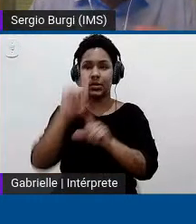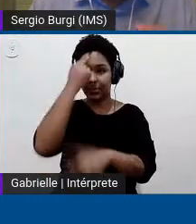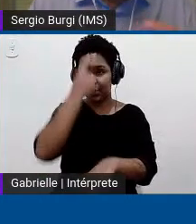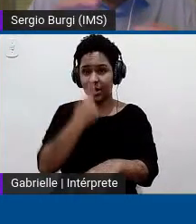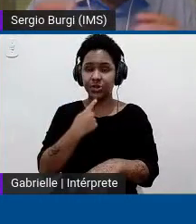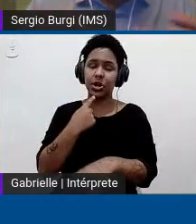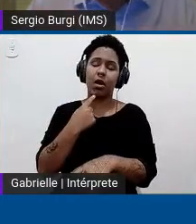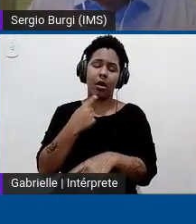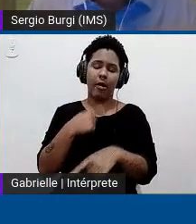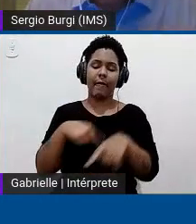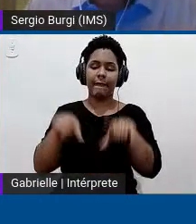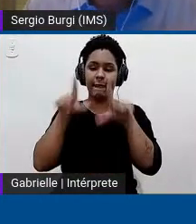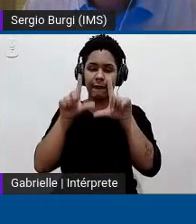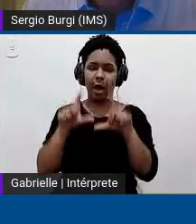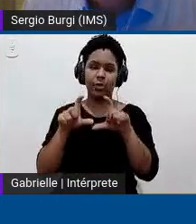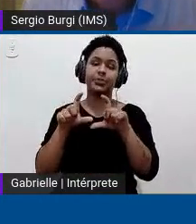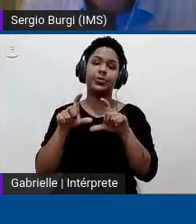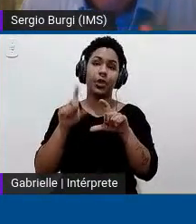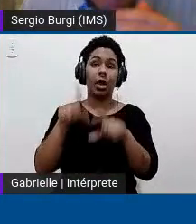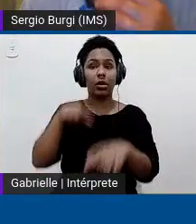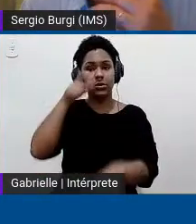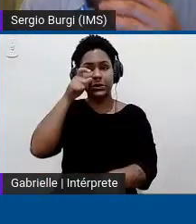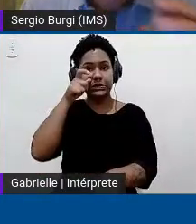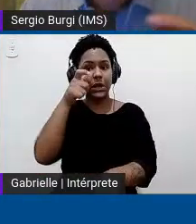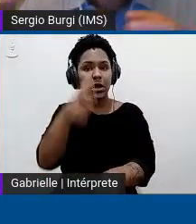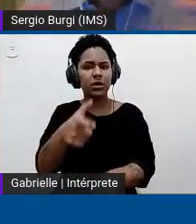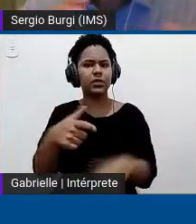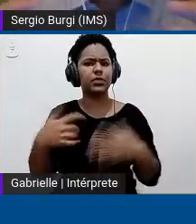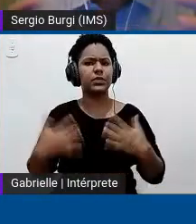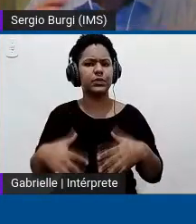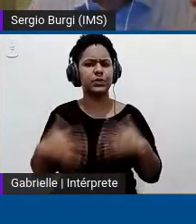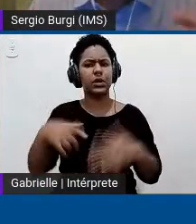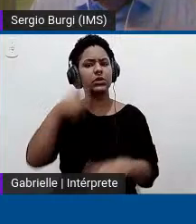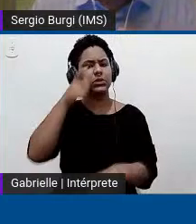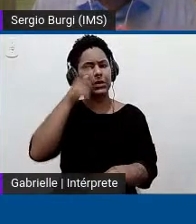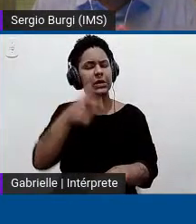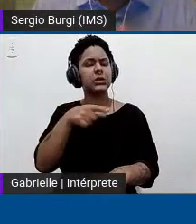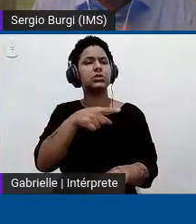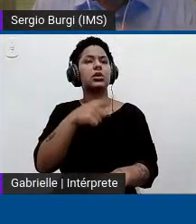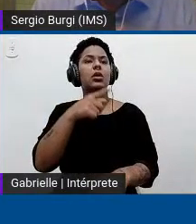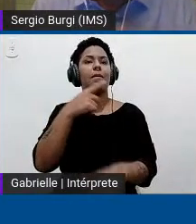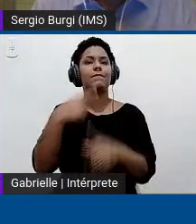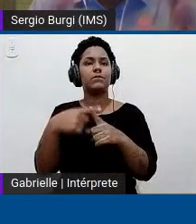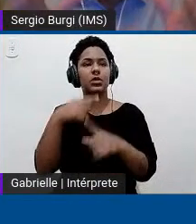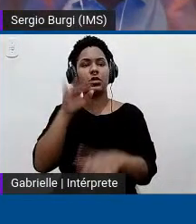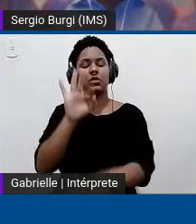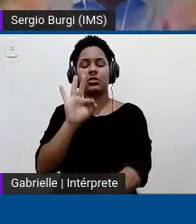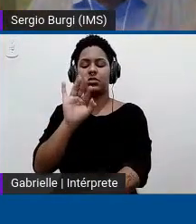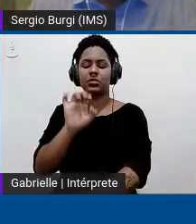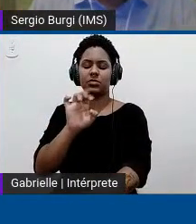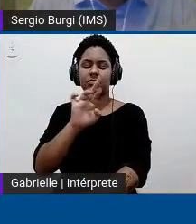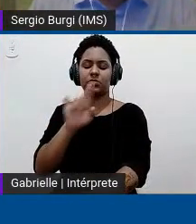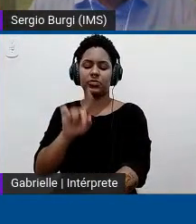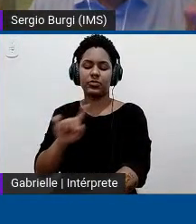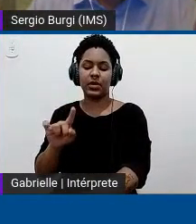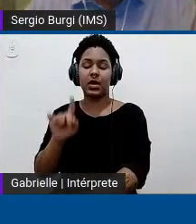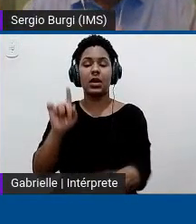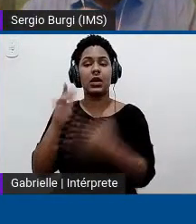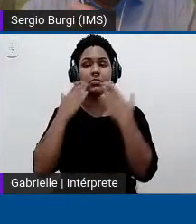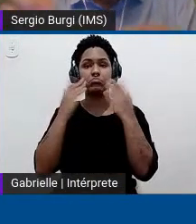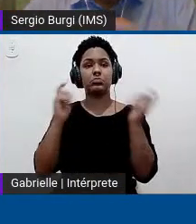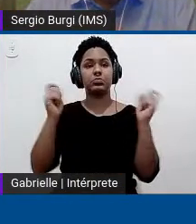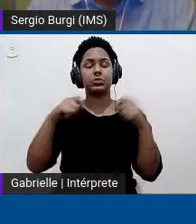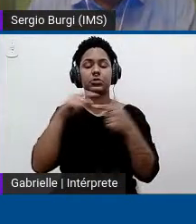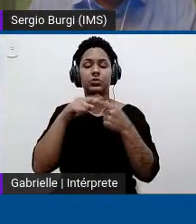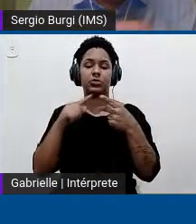E é muito interessante como o Ferrez apresenta essas duas possibilidades, né? Esse documento é muito especial porque ele